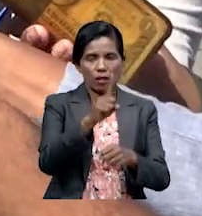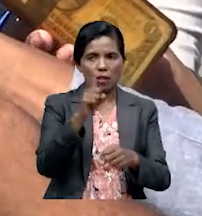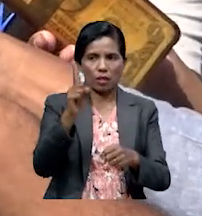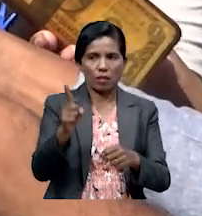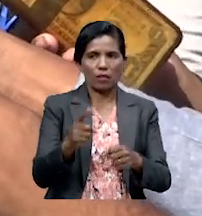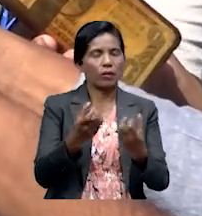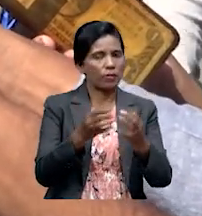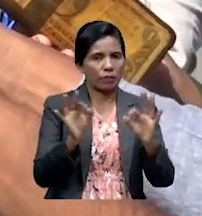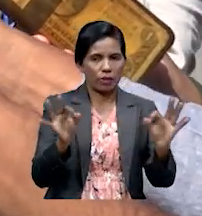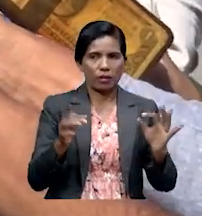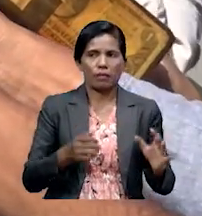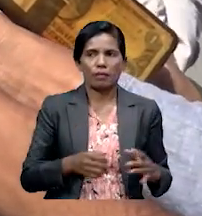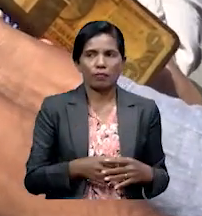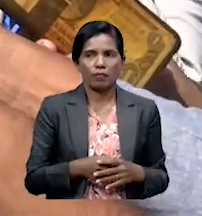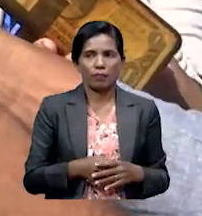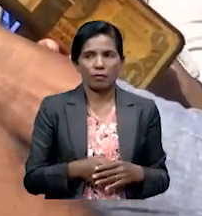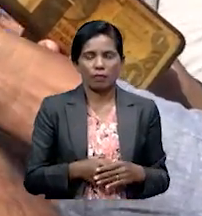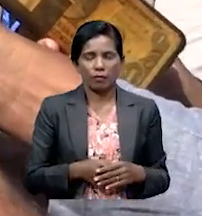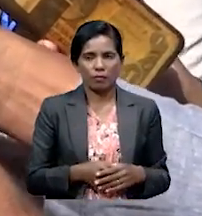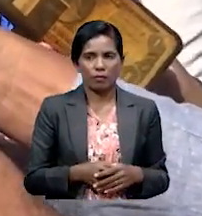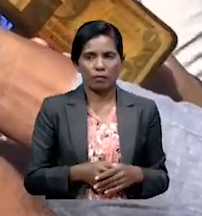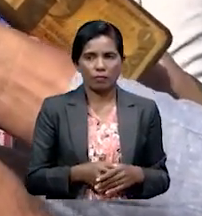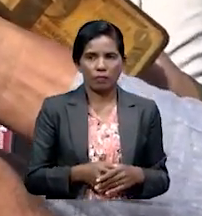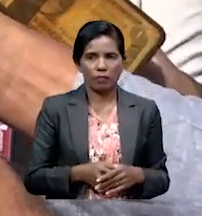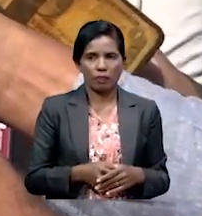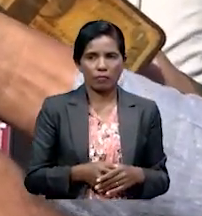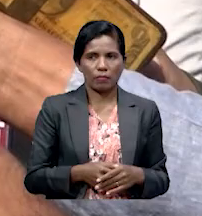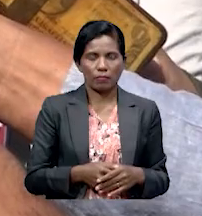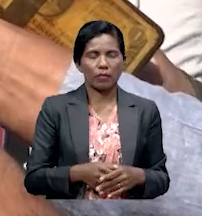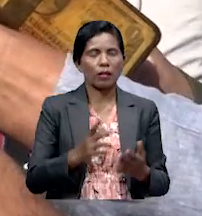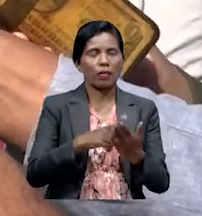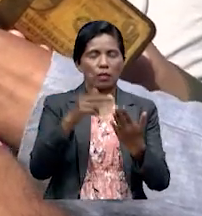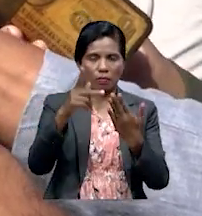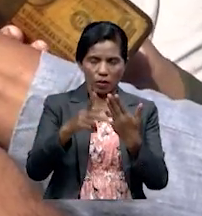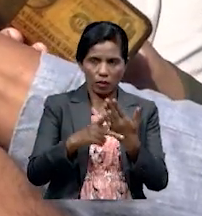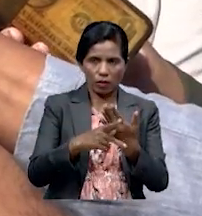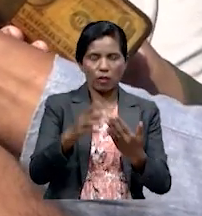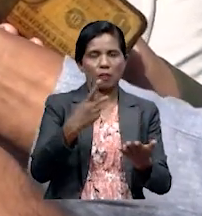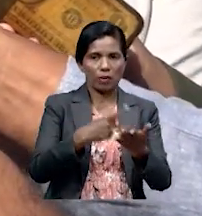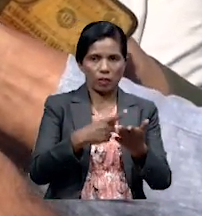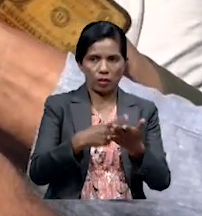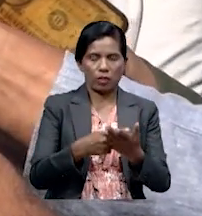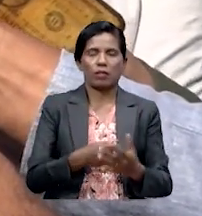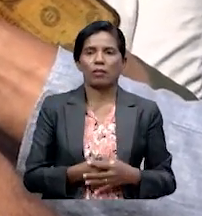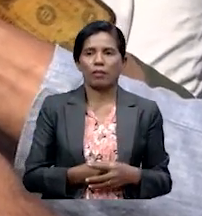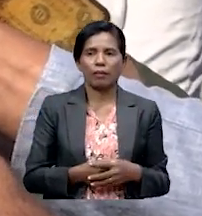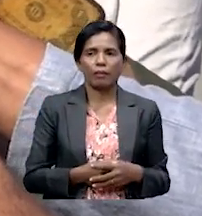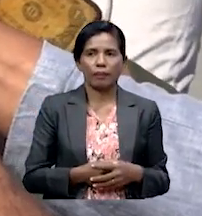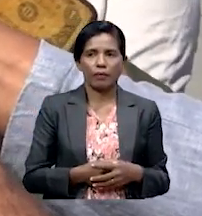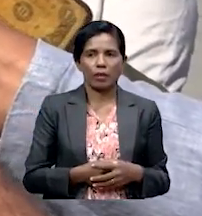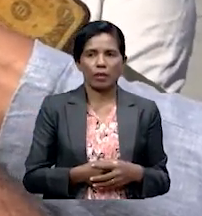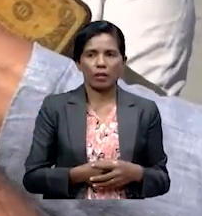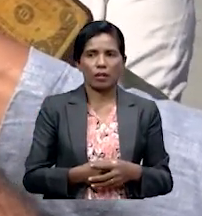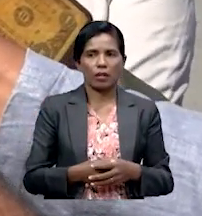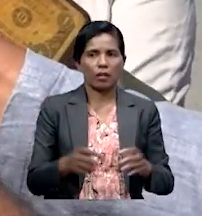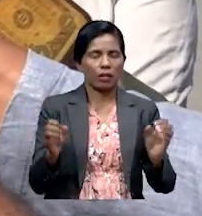to hoto ne debe ni ni parte ni ni programa parte ni ni projeto e ne claro que ni la belona